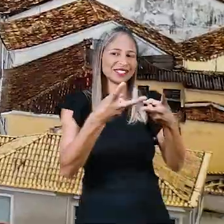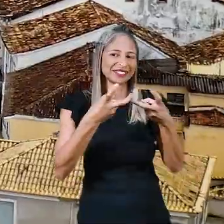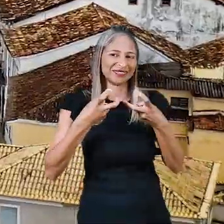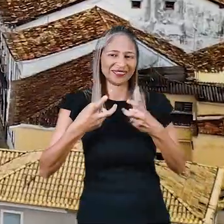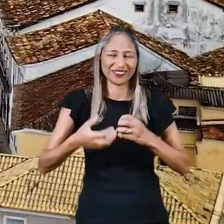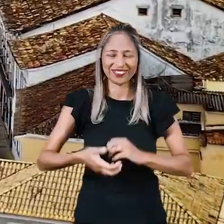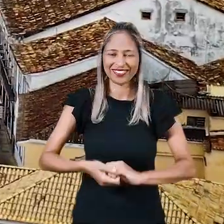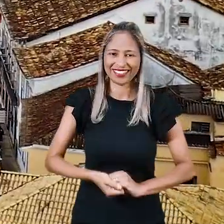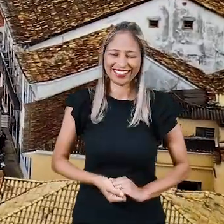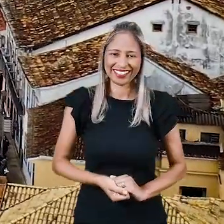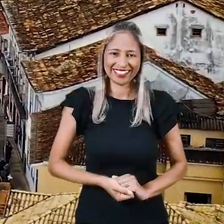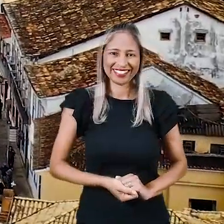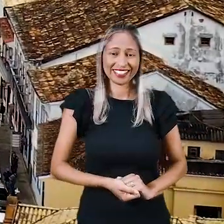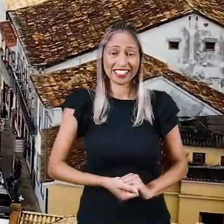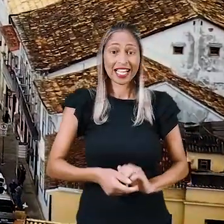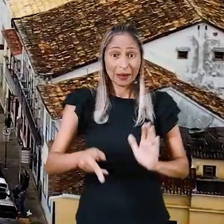explorar.